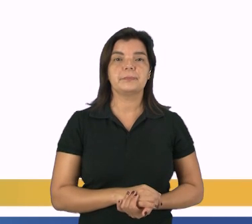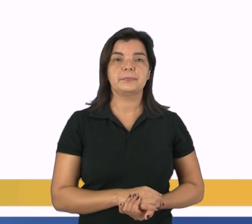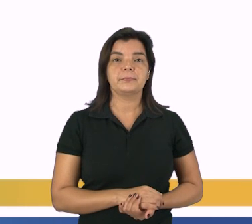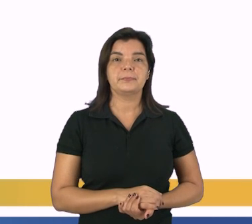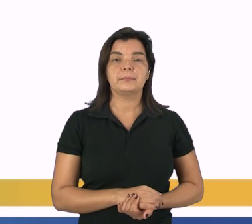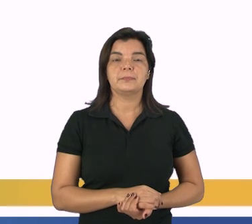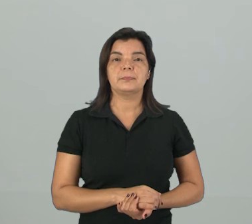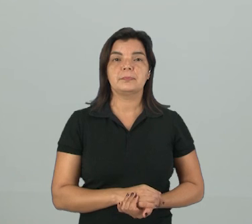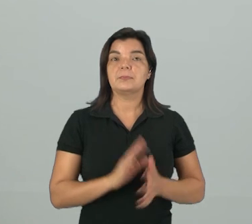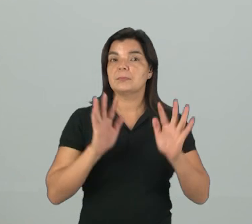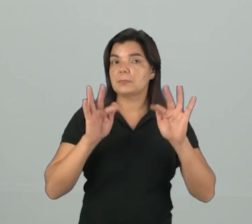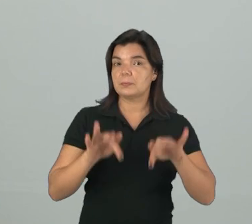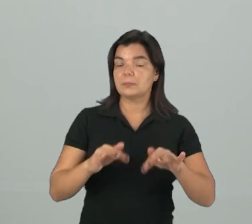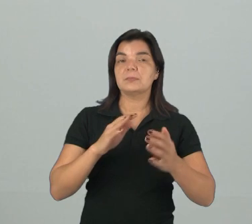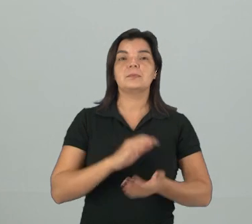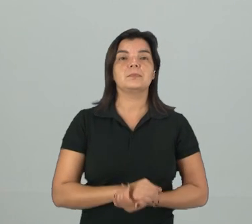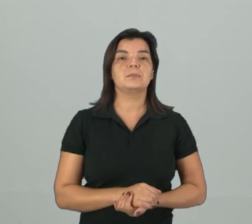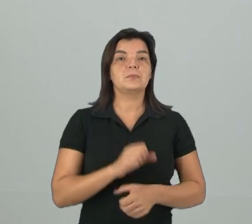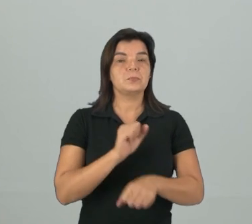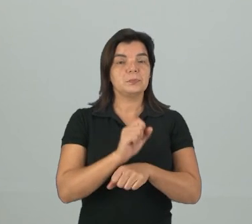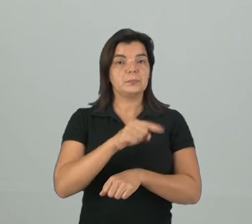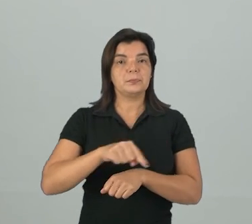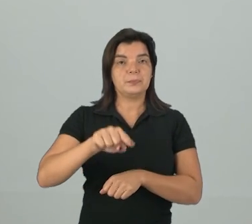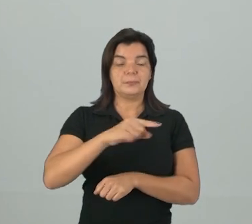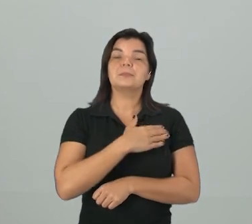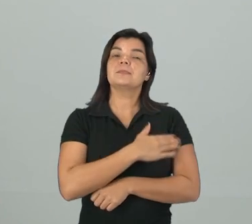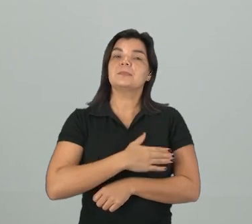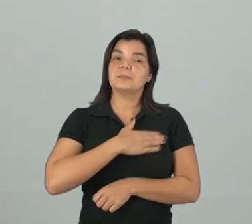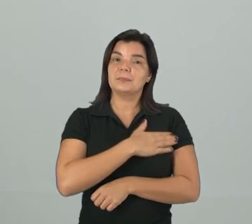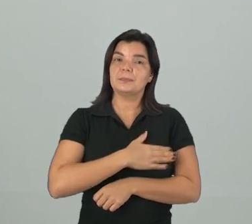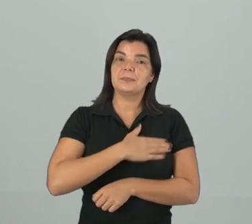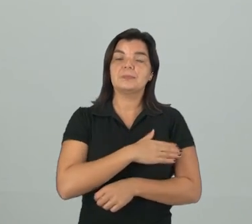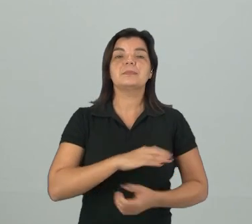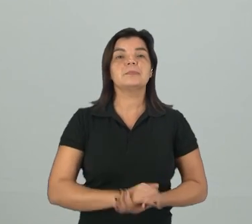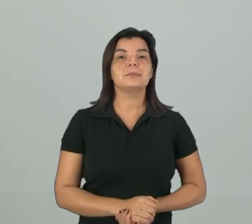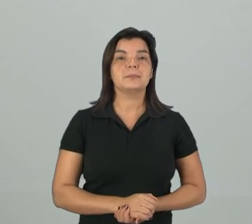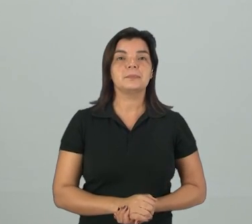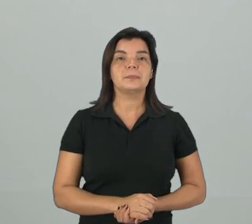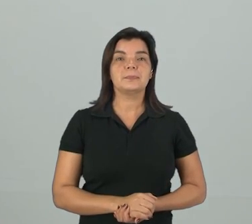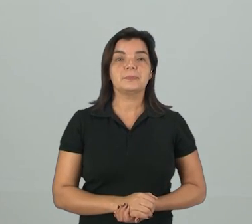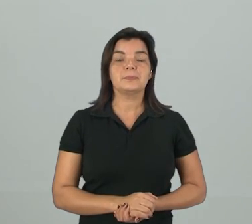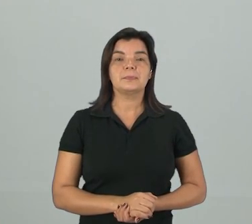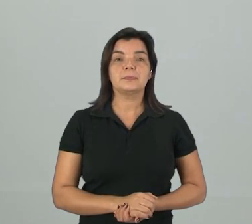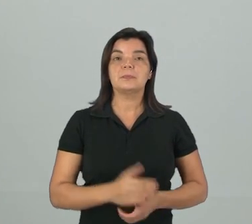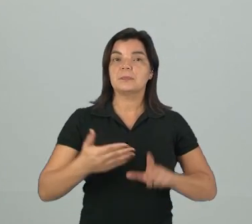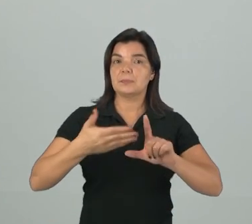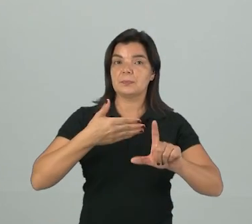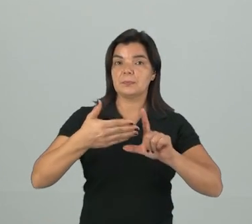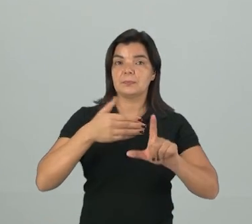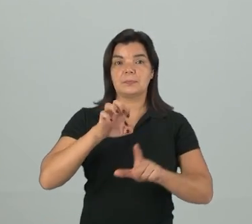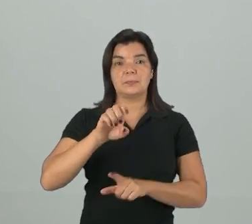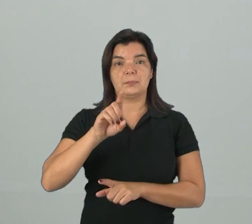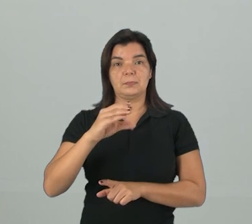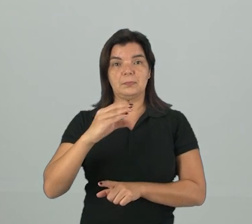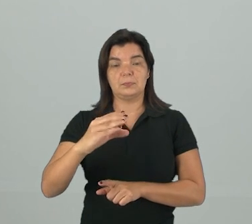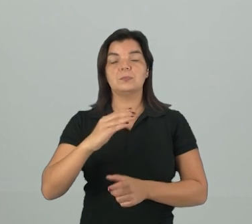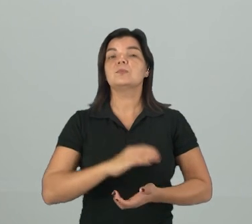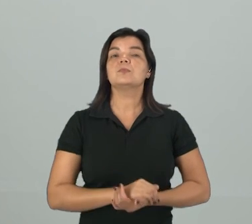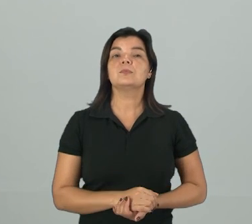ainda continuariam flutuando, tá ok? Então, não importa se é 2 km, se é 5, se é 10, em